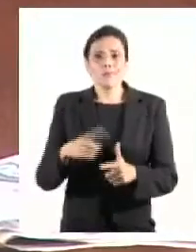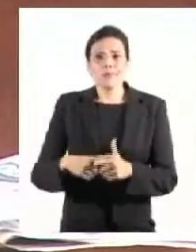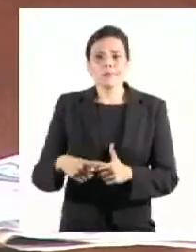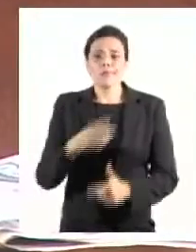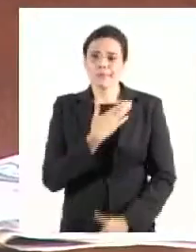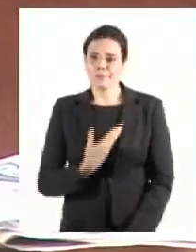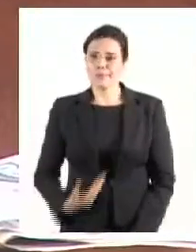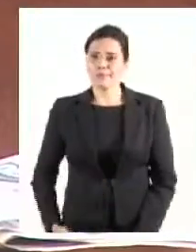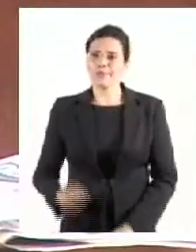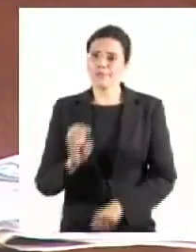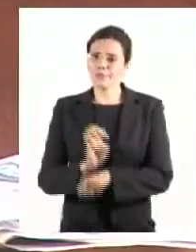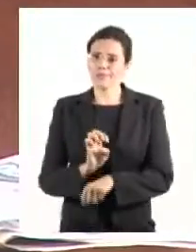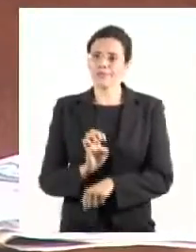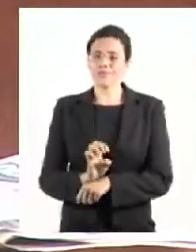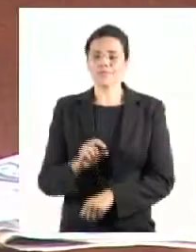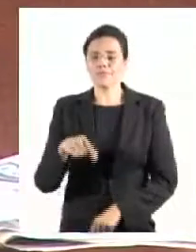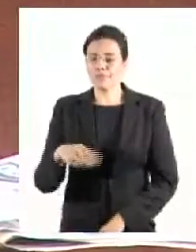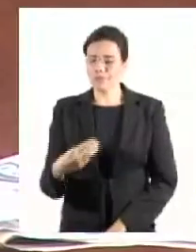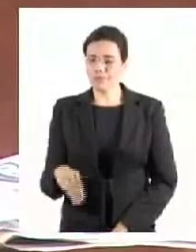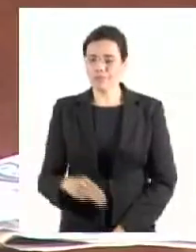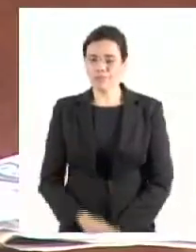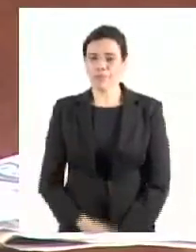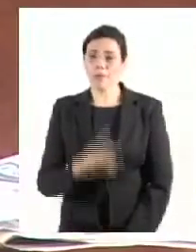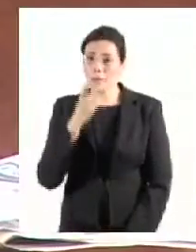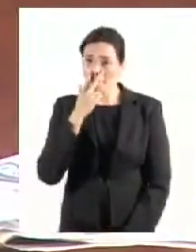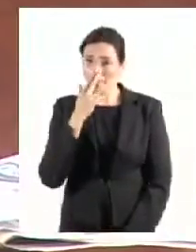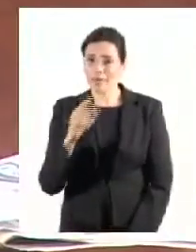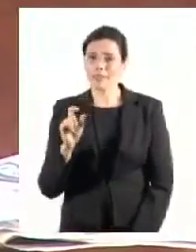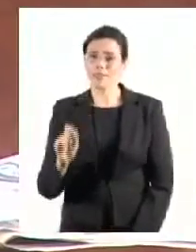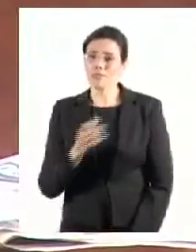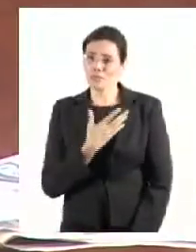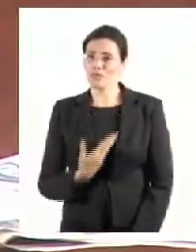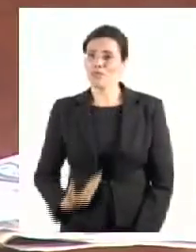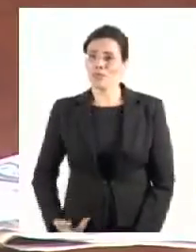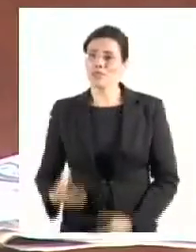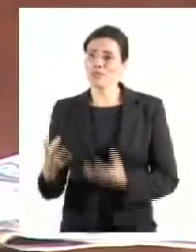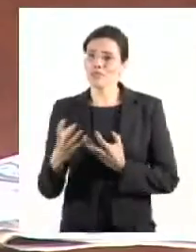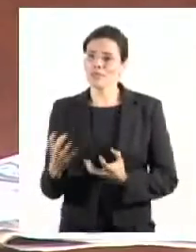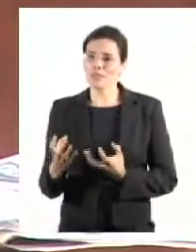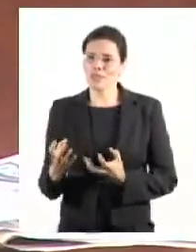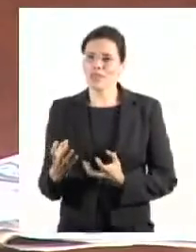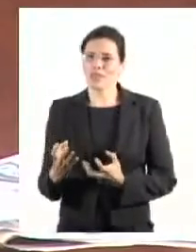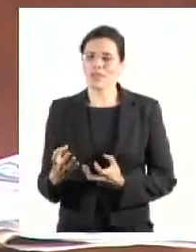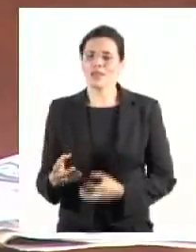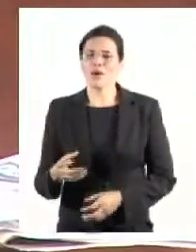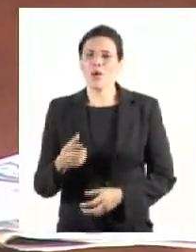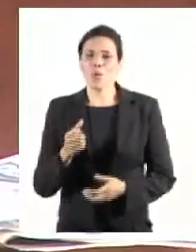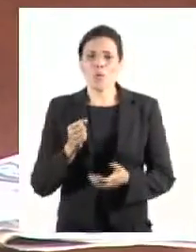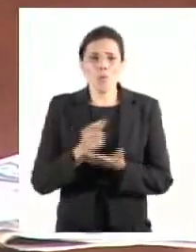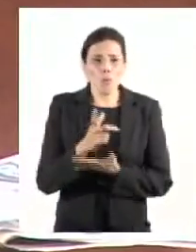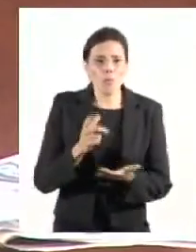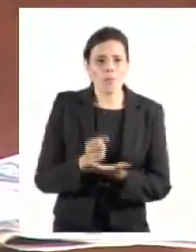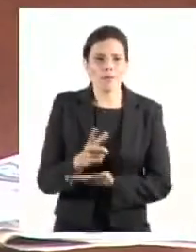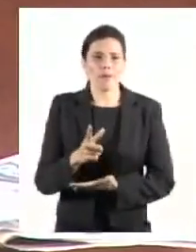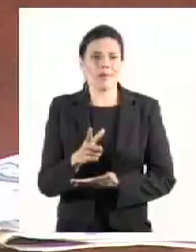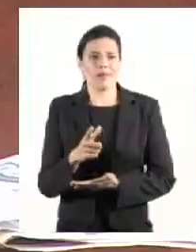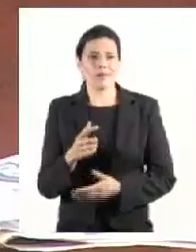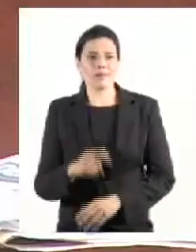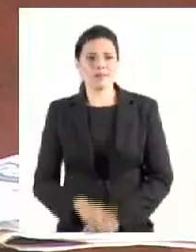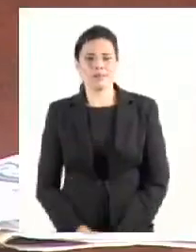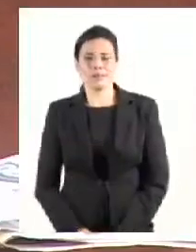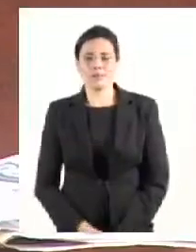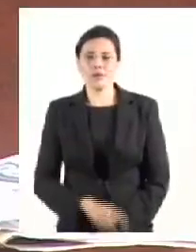quer comprar os deputados dessa casa. E essa casa não pode se deixar